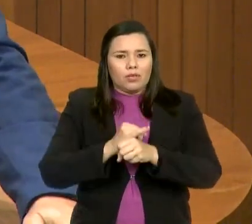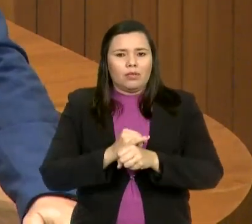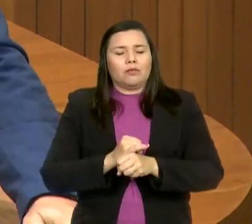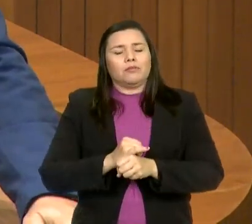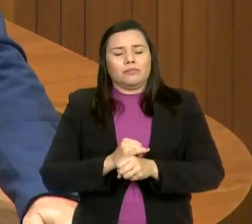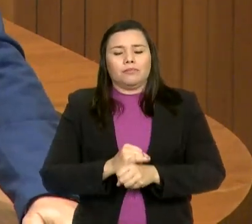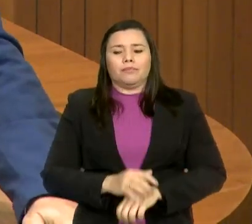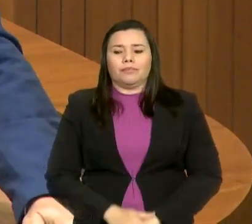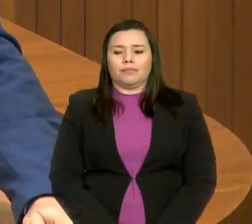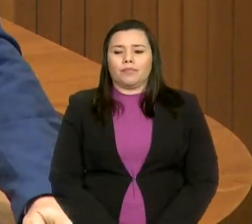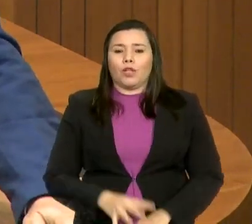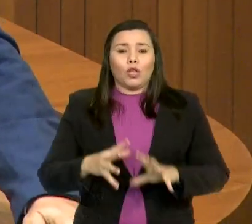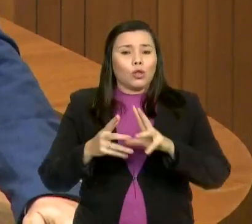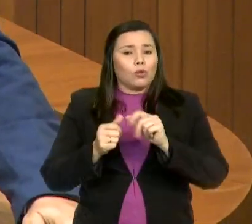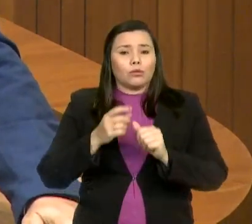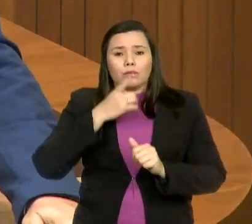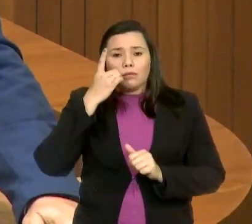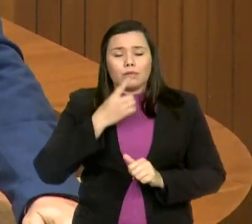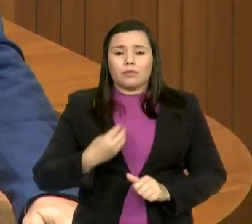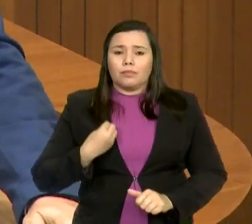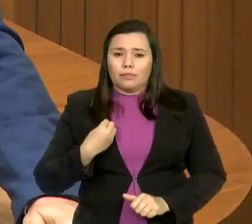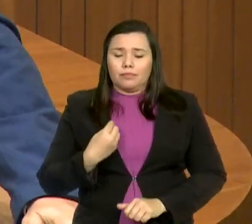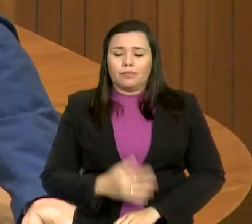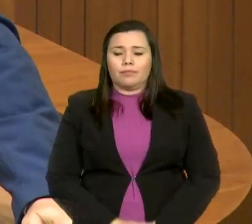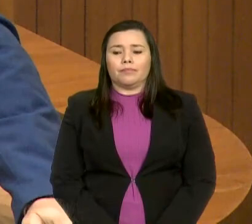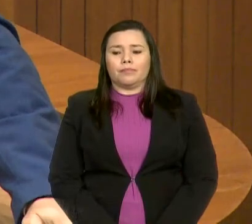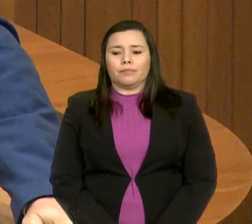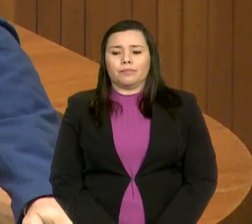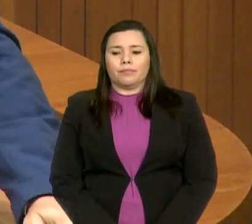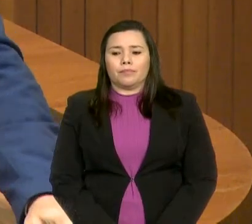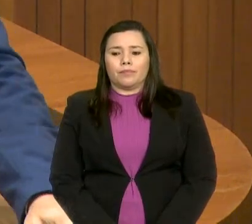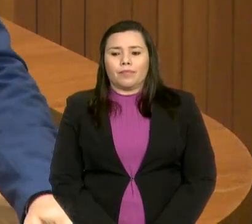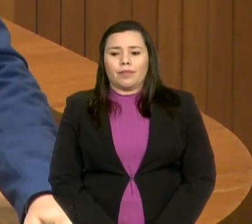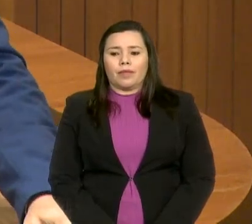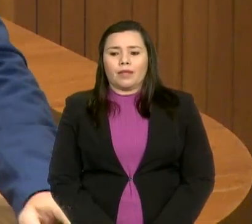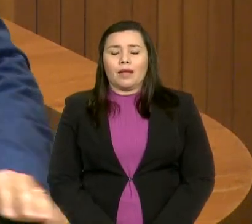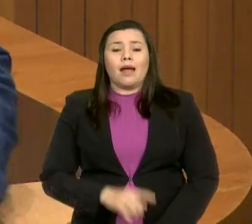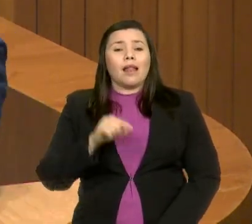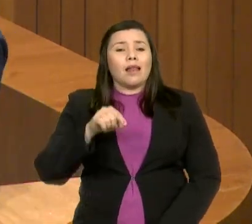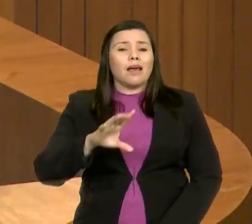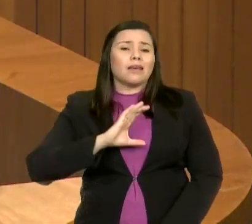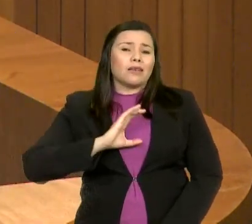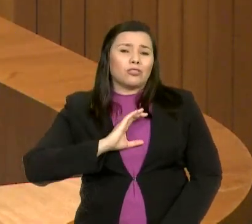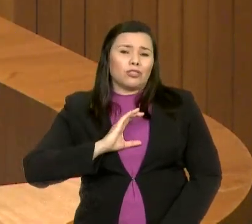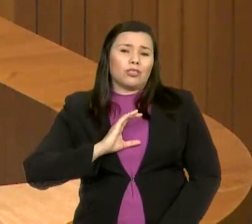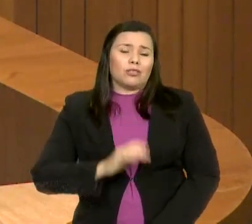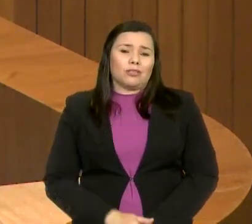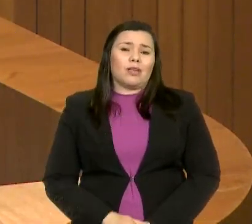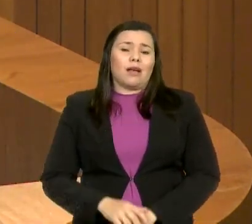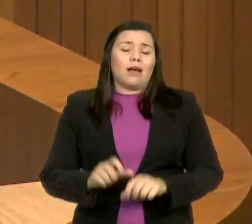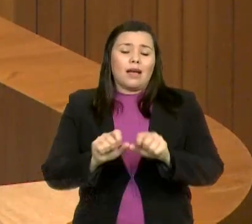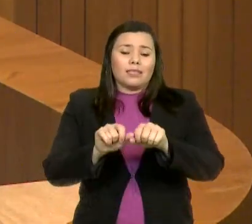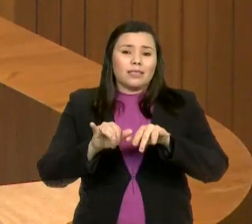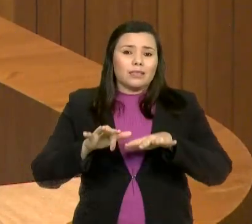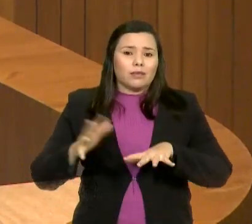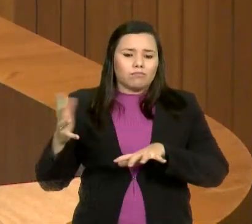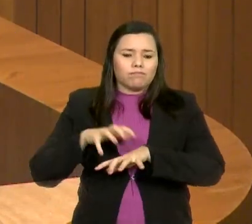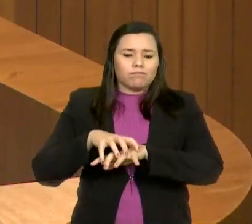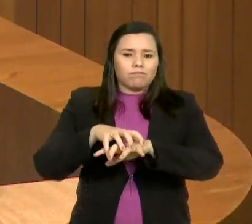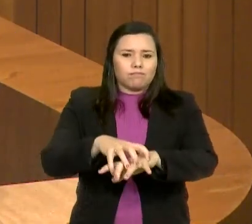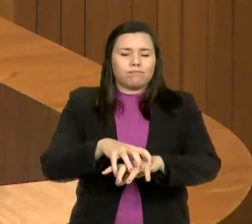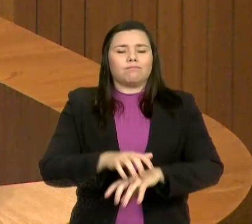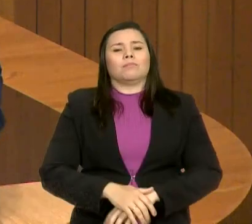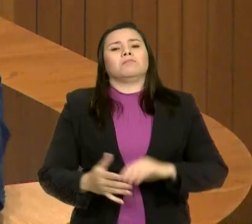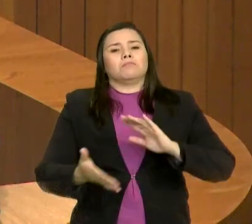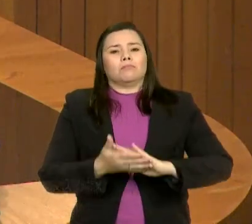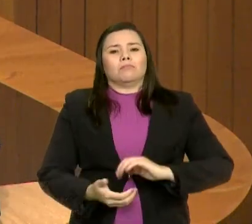da semana que tivemos da Assembleia Itinerante na cidade de Caxias. Parabenizar o prefeito Fábio Gentil